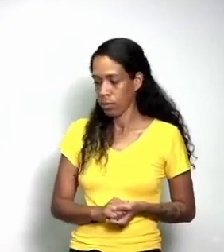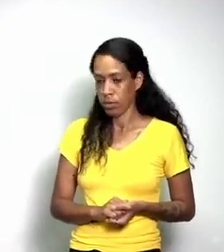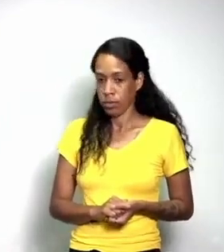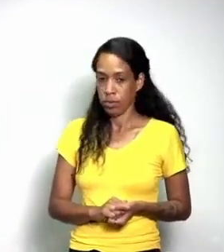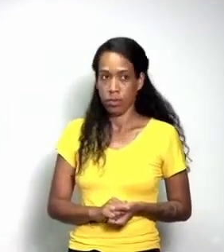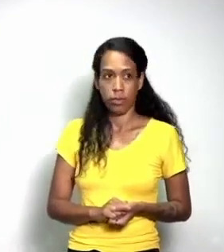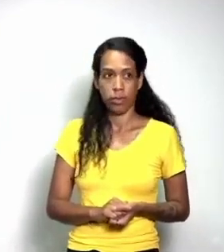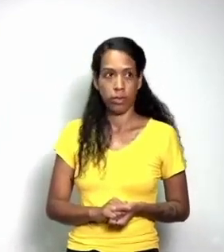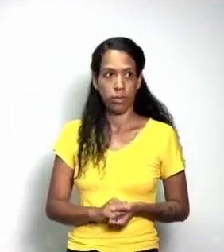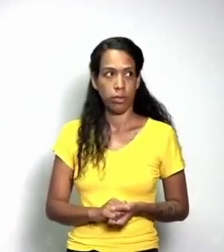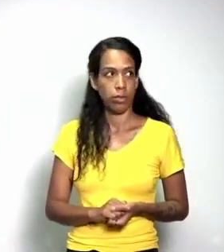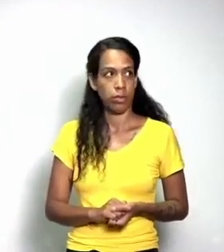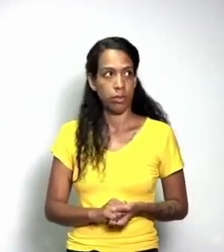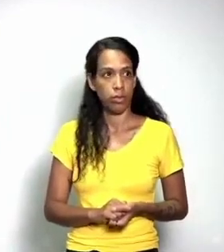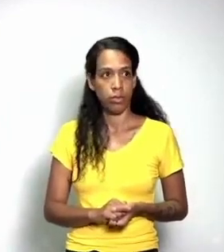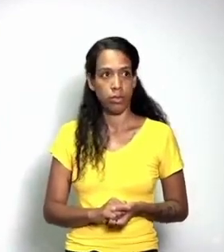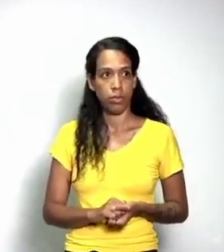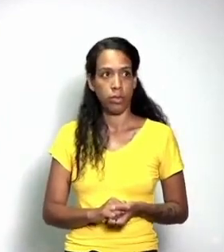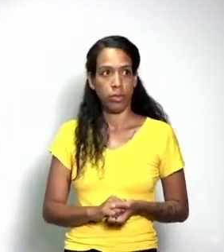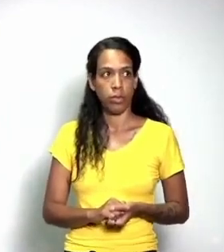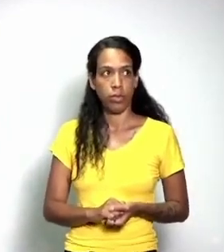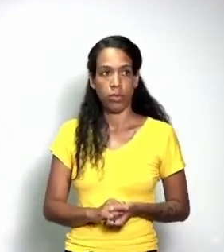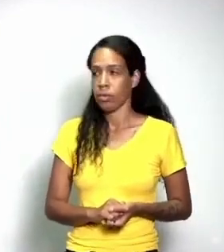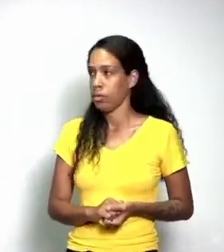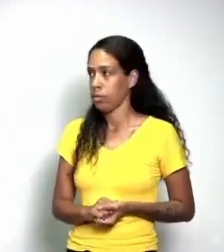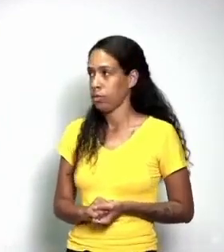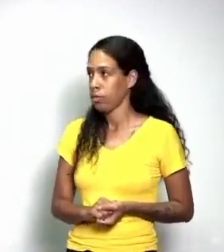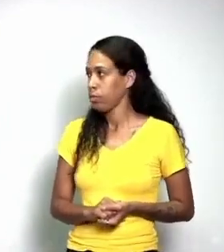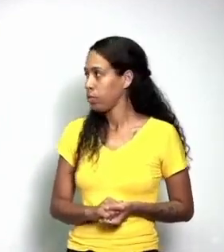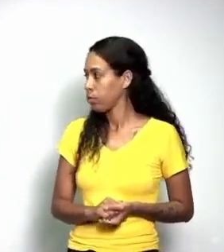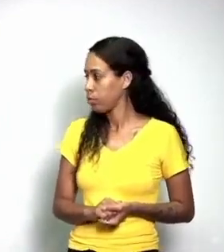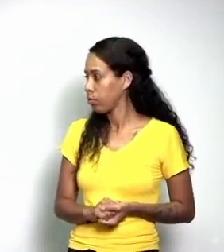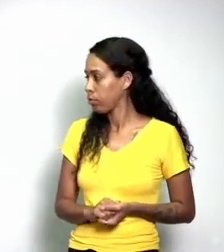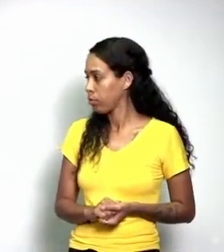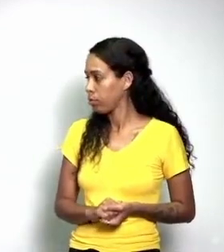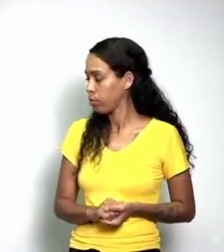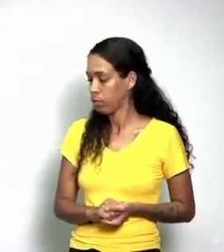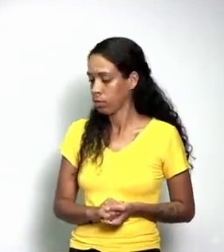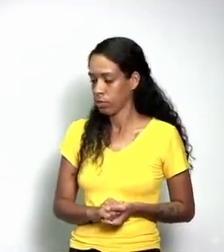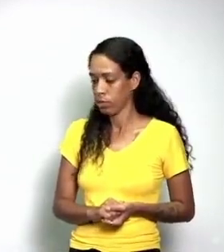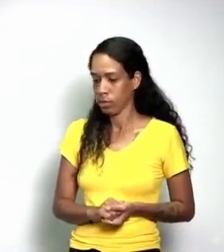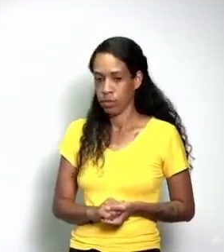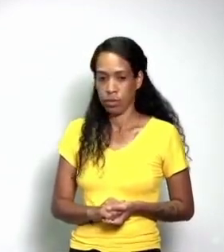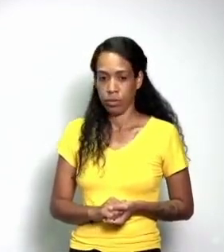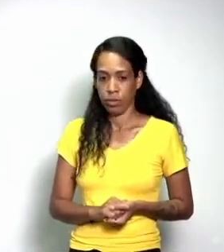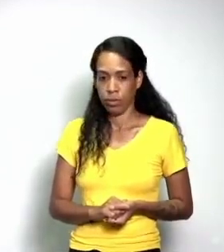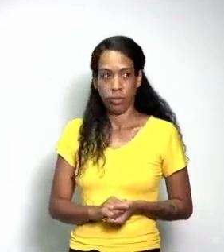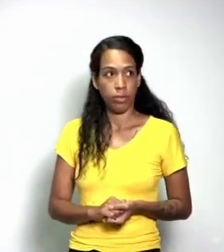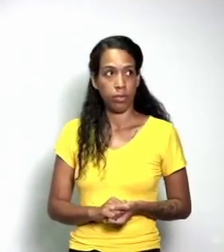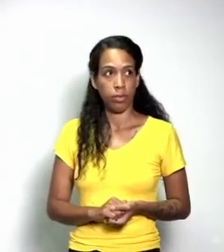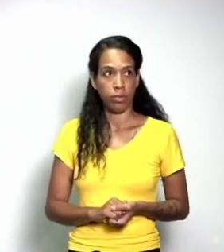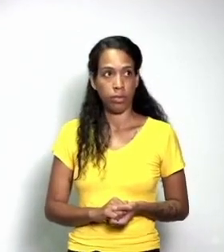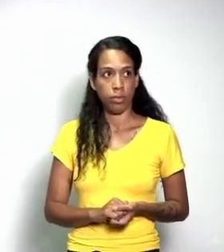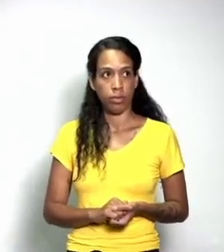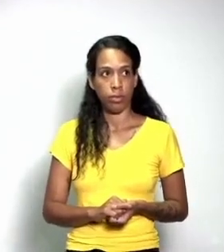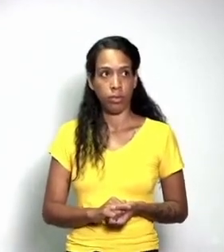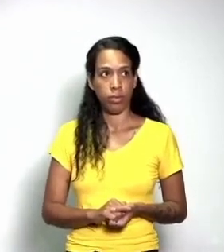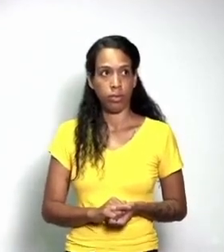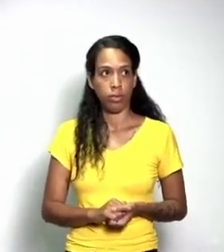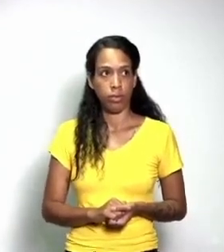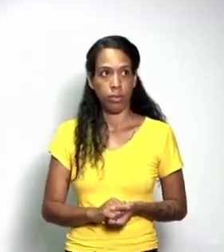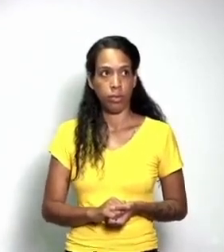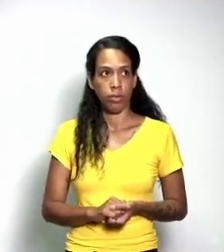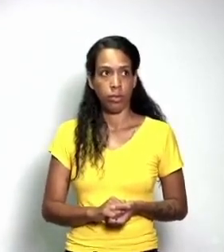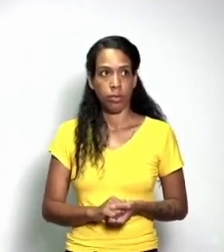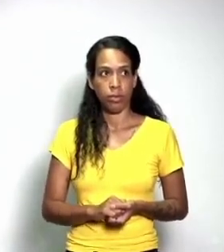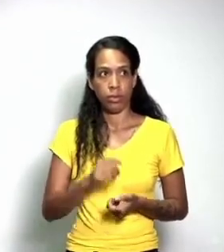pouquinho. Isso. Aí, basicamente, abrir aqui e puxar para cima que você vai juntar os pés. Isso aí, cuidado